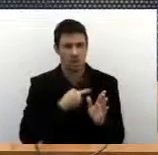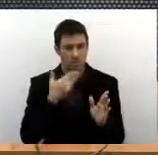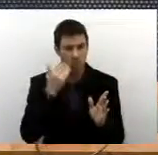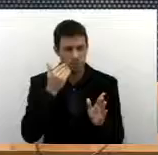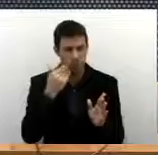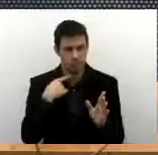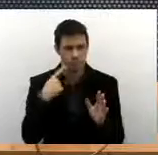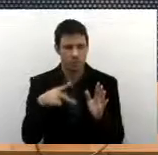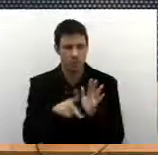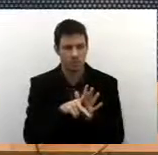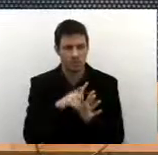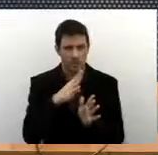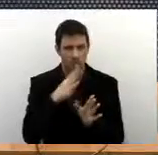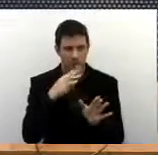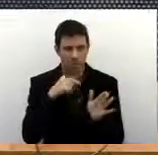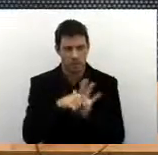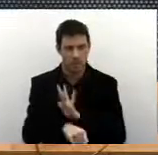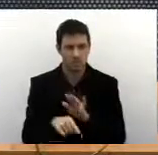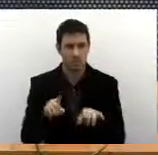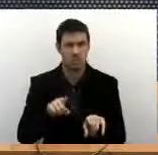passamos a ter conhecimento